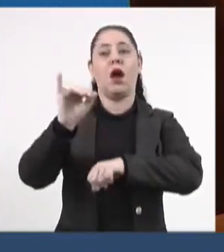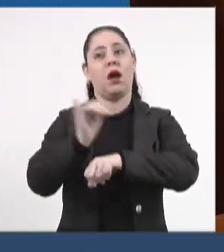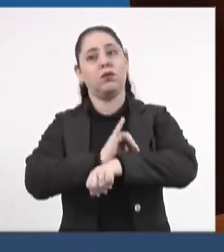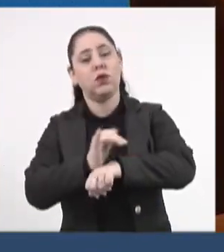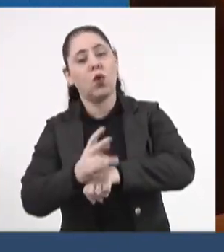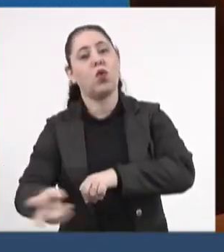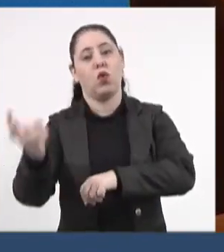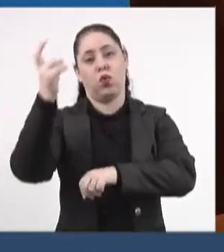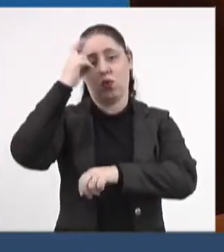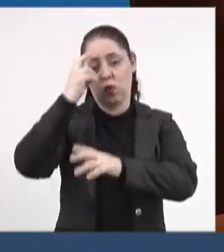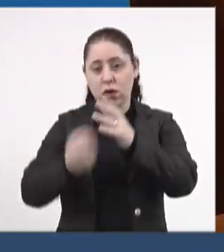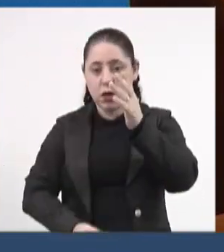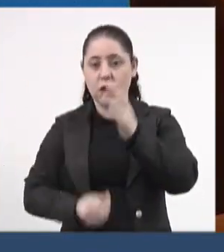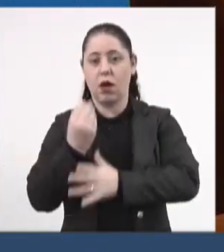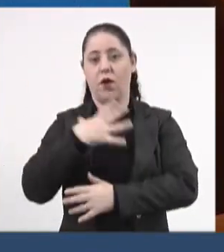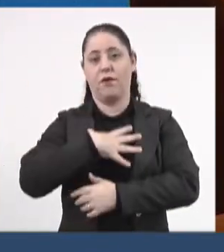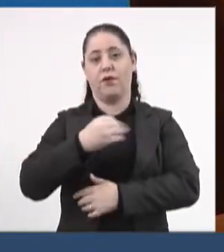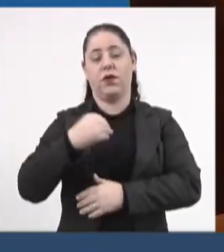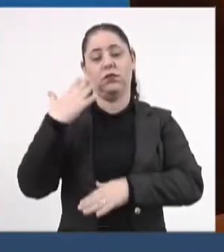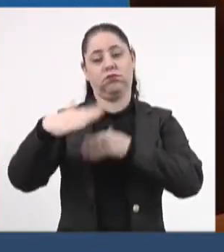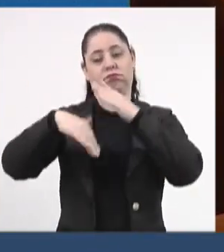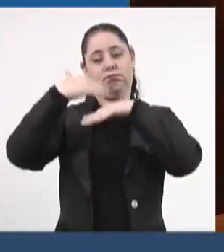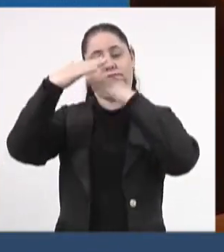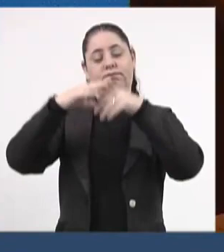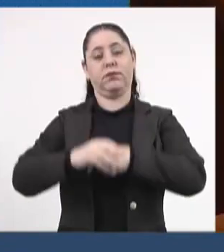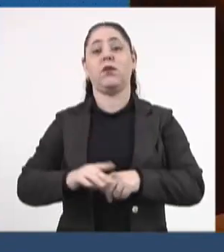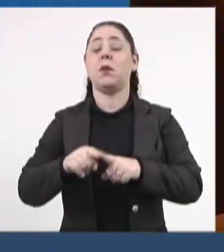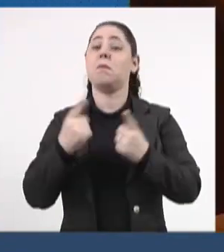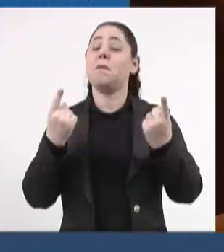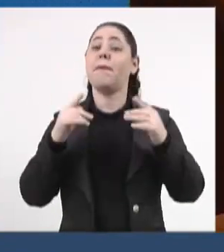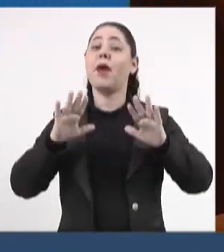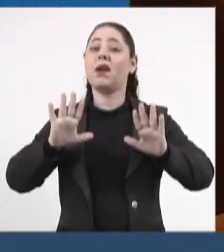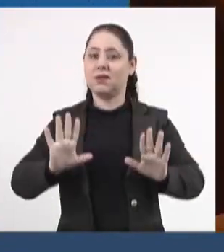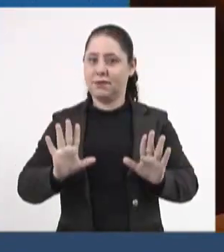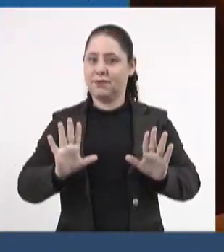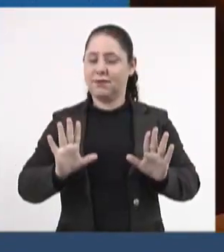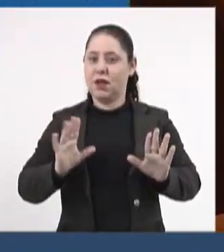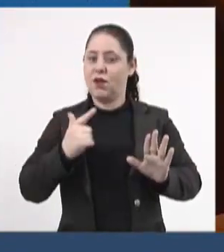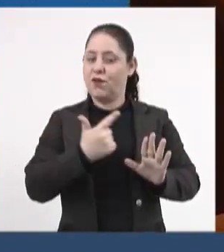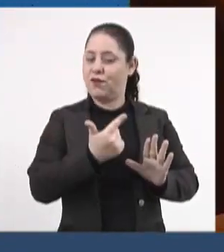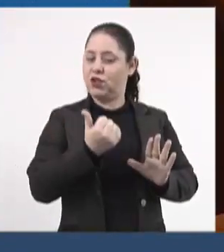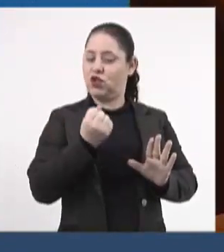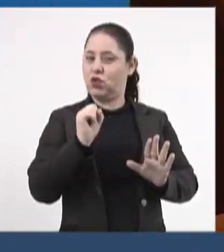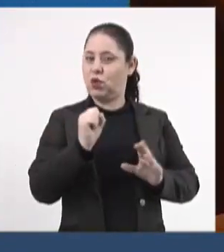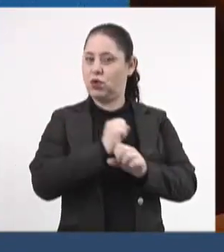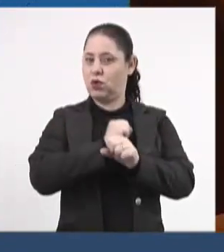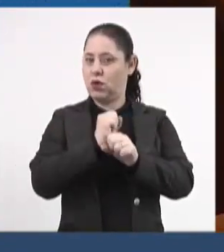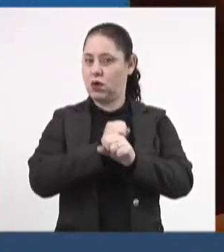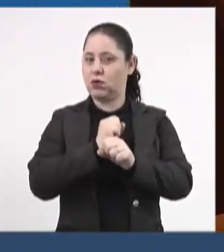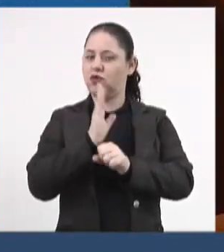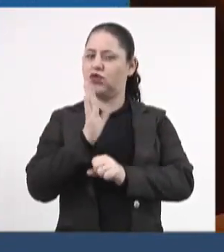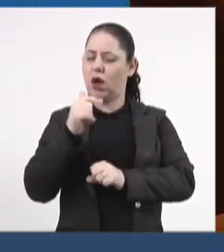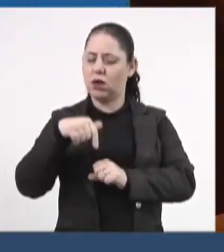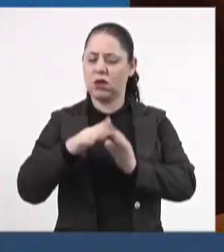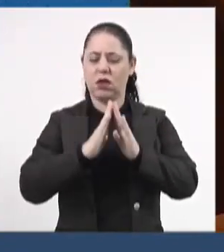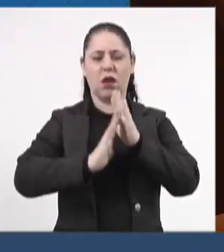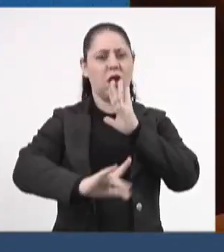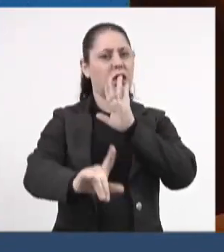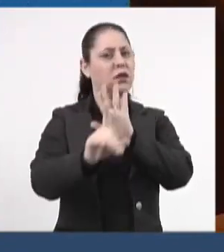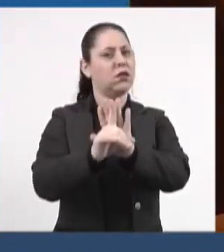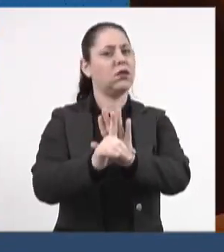seus costumes, criar seus filhos e desenvolver. Só que, em 28 anos que eu estou aqui nessa